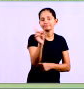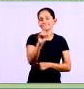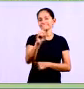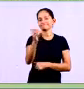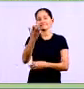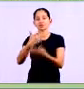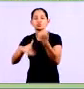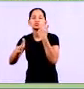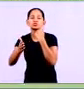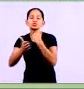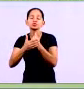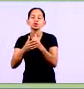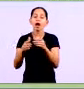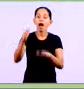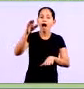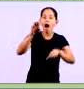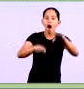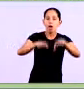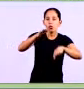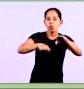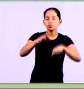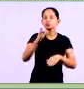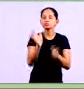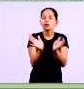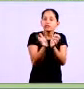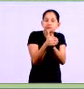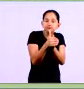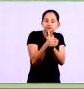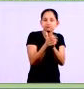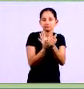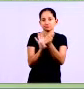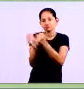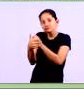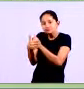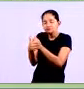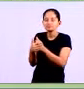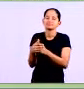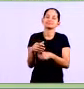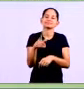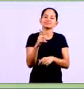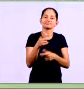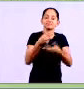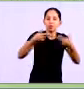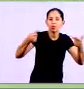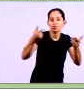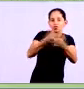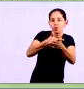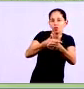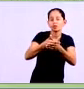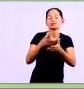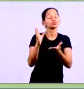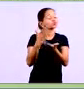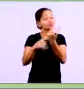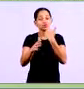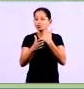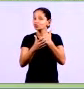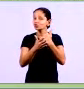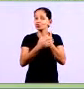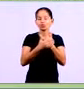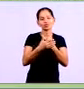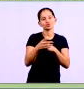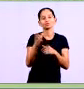desembolsa, e implícitos. Correto? Essa é uma tradução livre também. Considerar todas as partes,